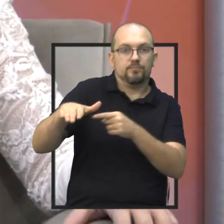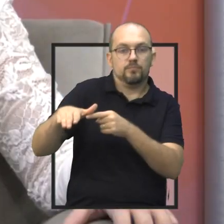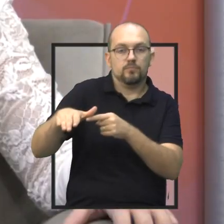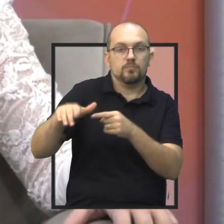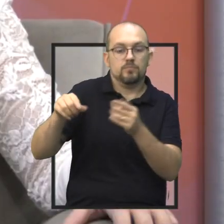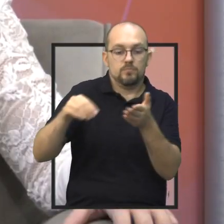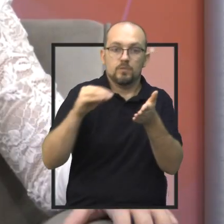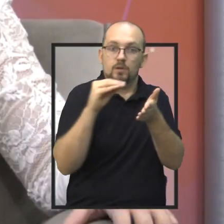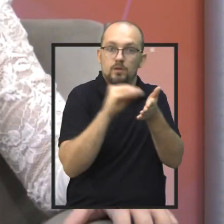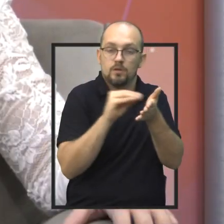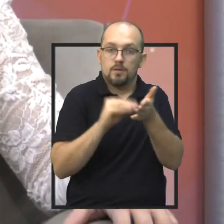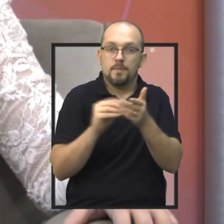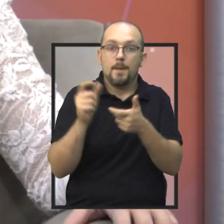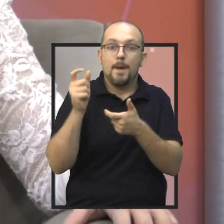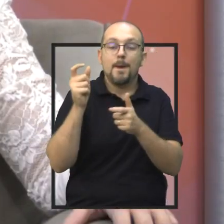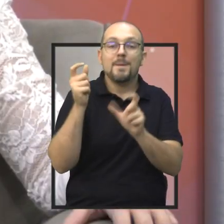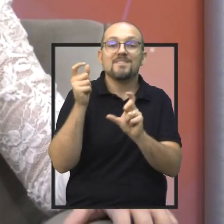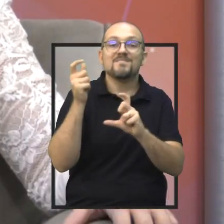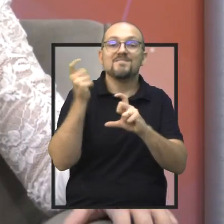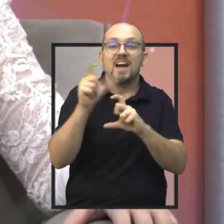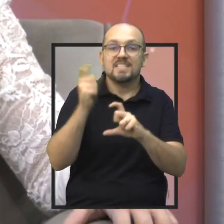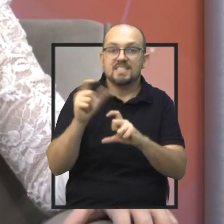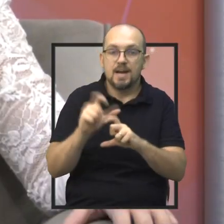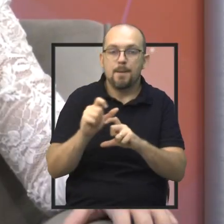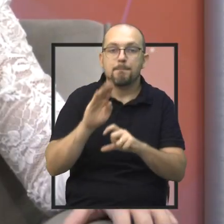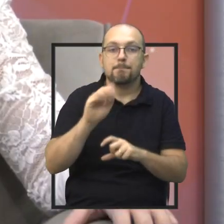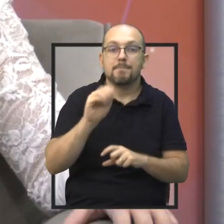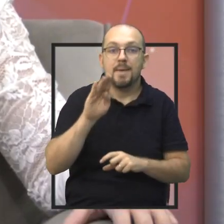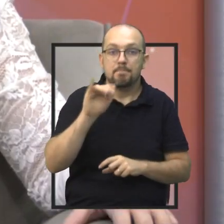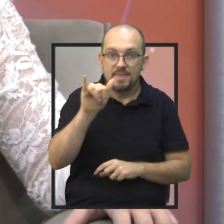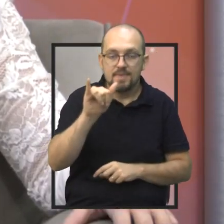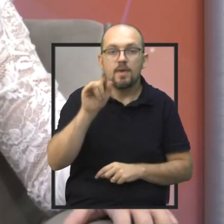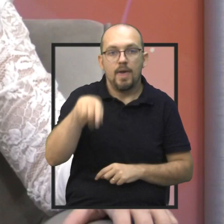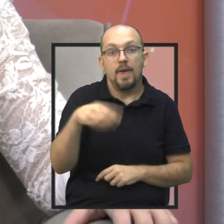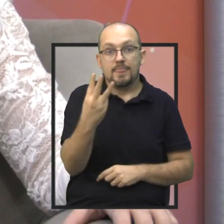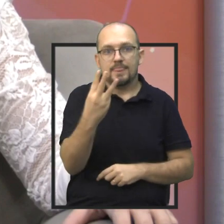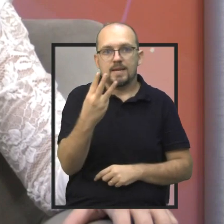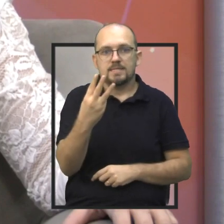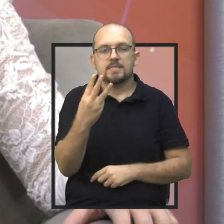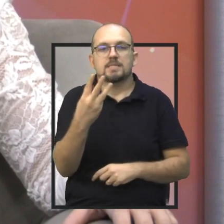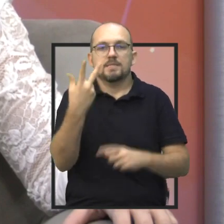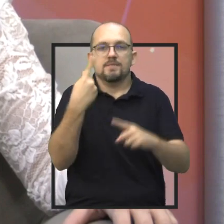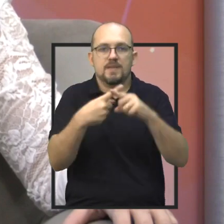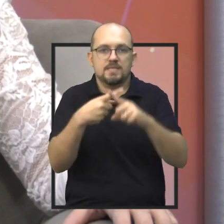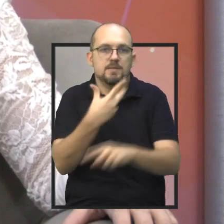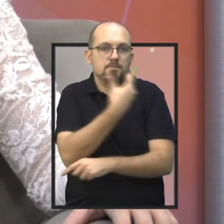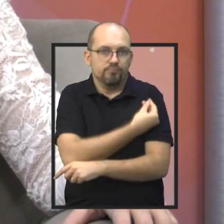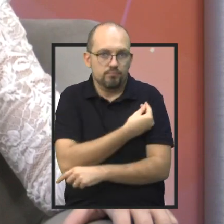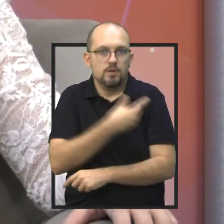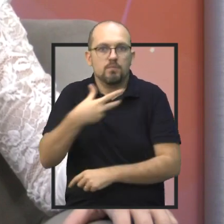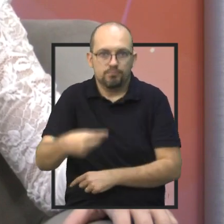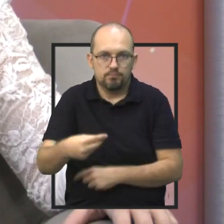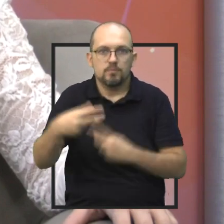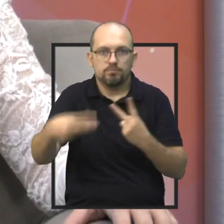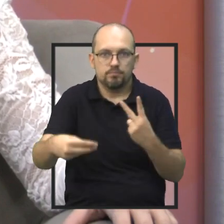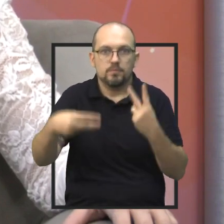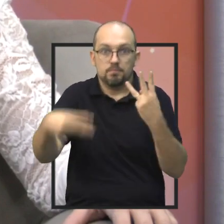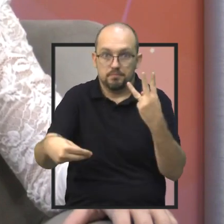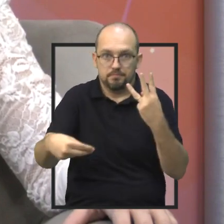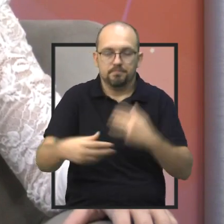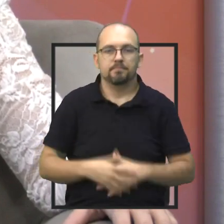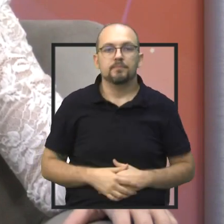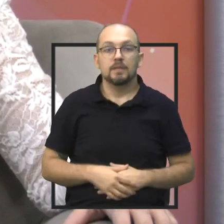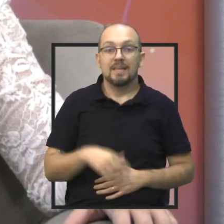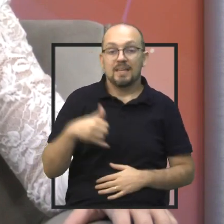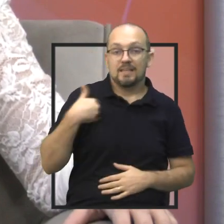o esquema vacinal da Pfizer Baby é um esquema de 3 doses. As crianças de 3 a 5 anos que tomaram